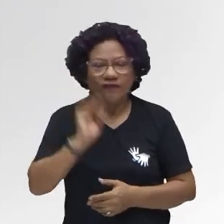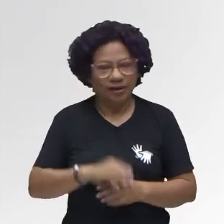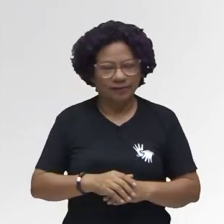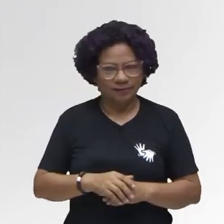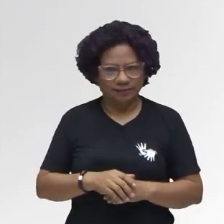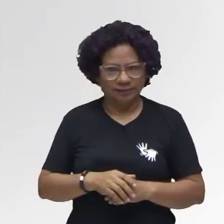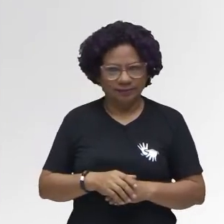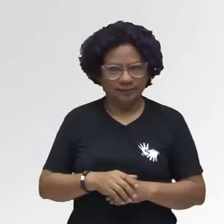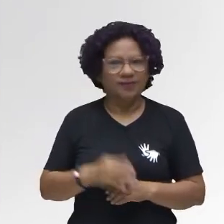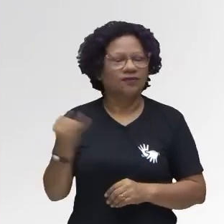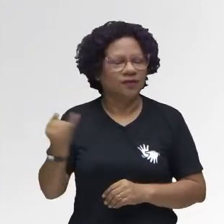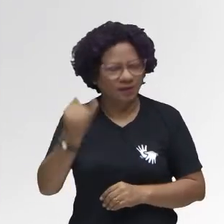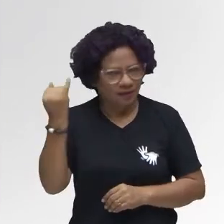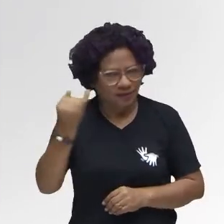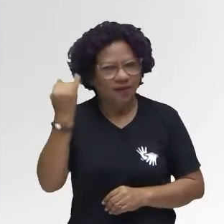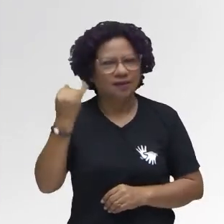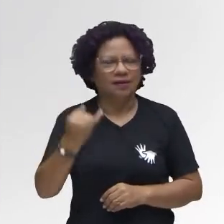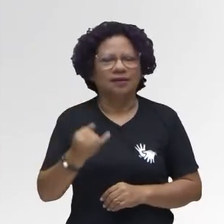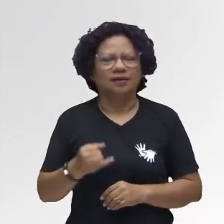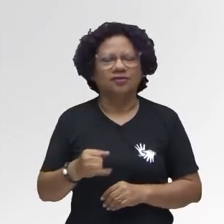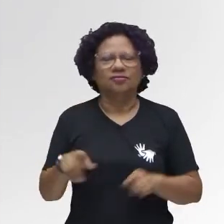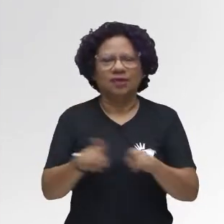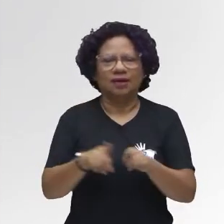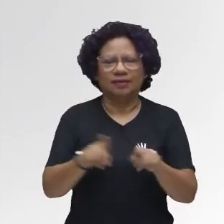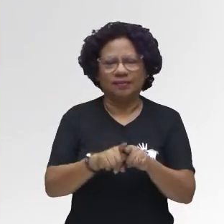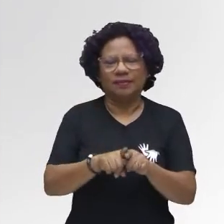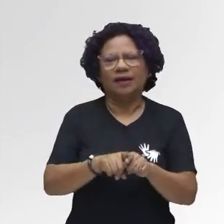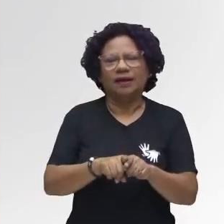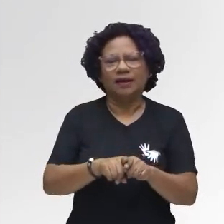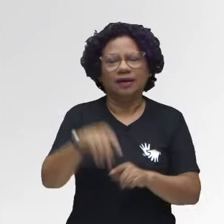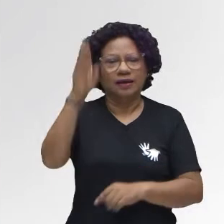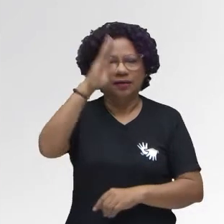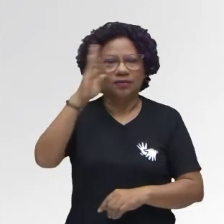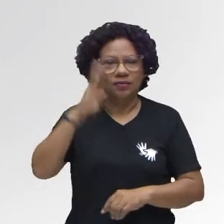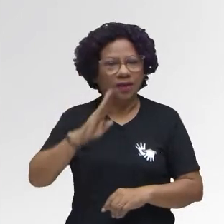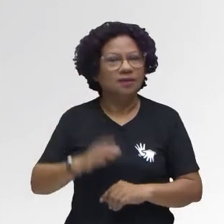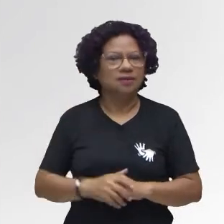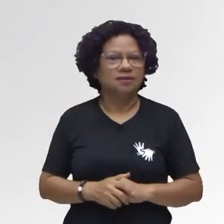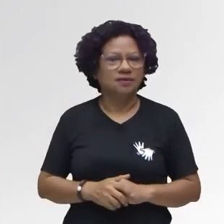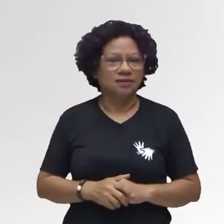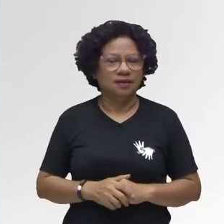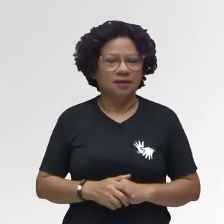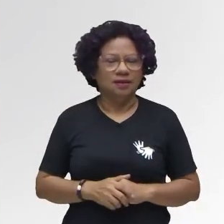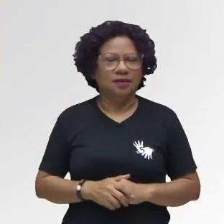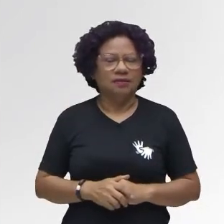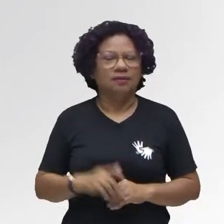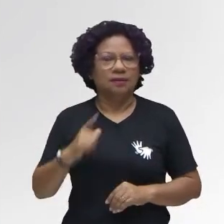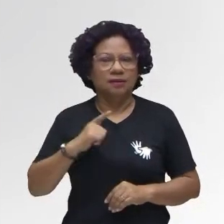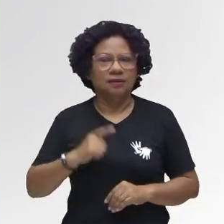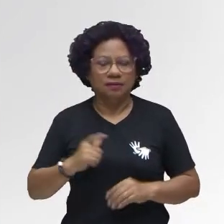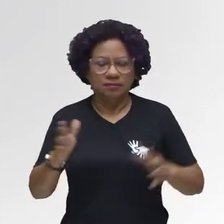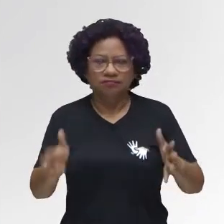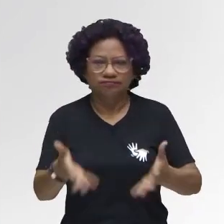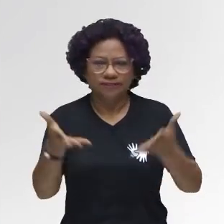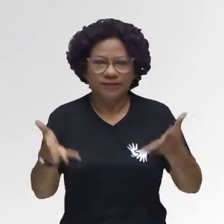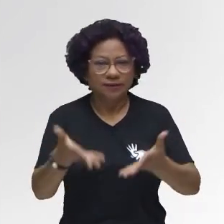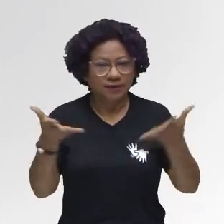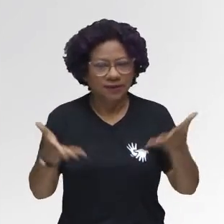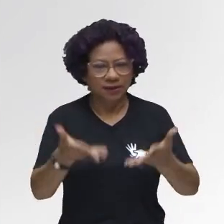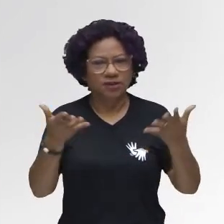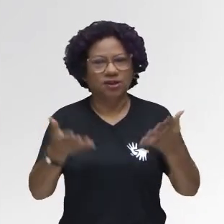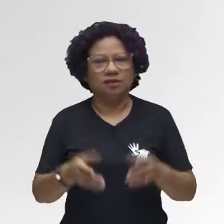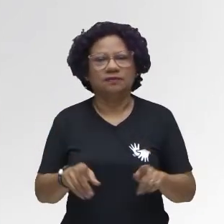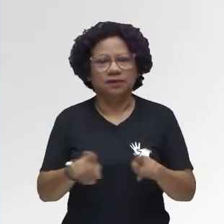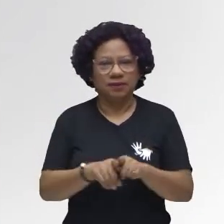instalar as primeiras indústrias domésticas, ou seja, as indústrias brasileiras, incentivadas a partir do café. E aí ao